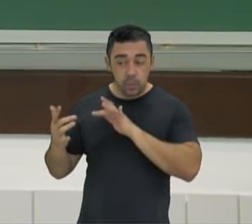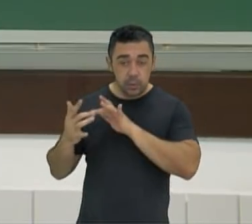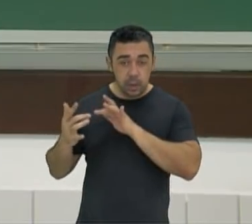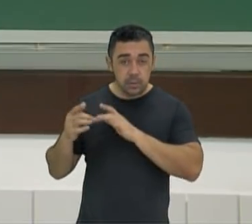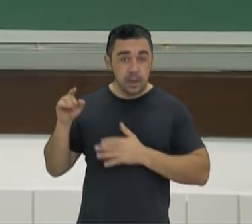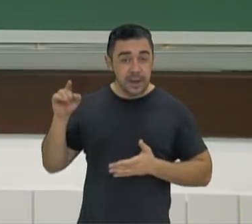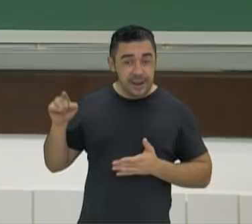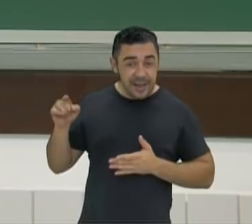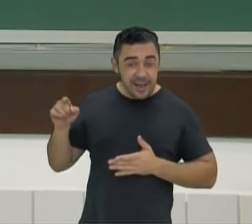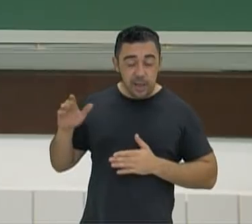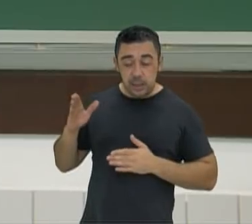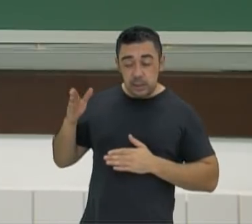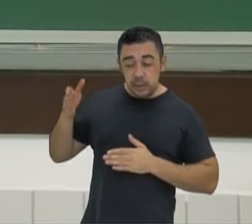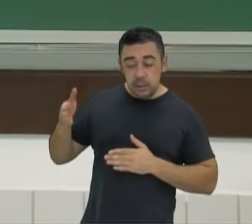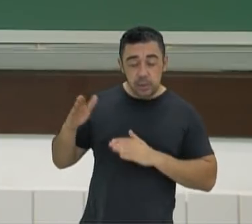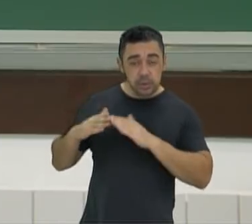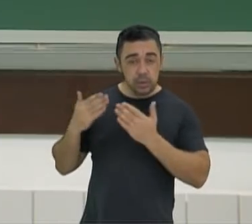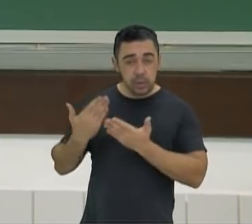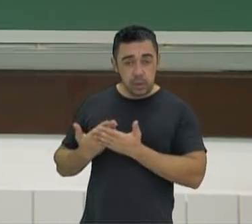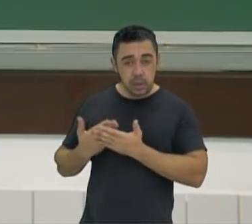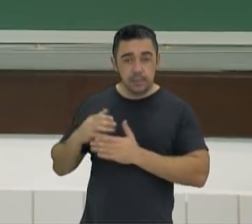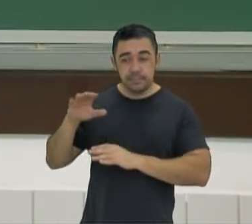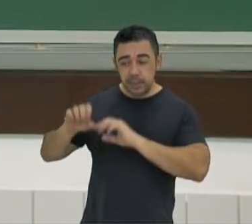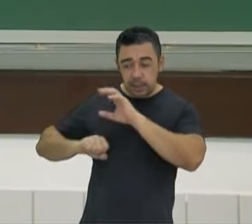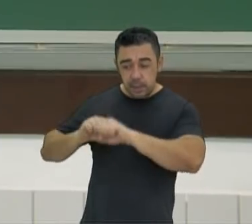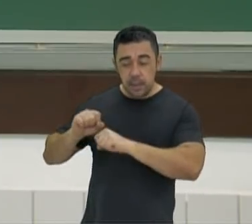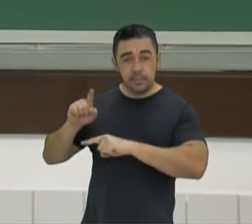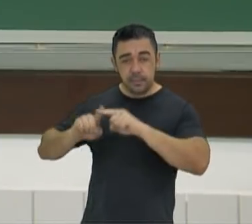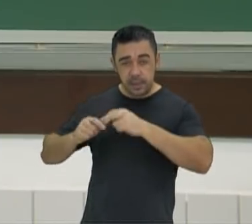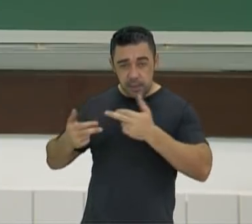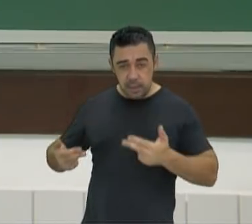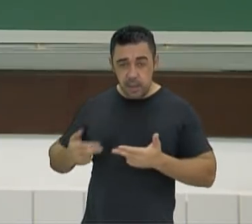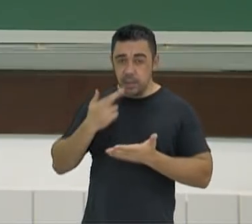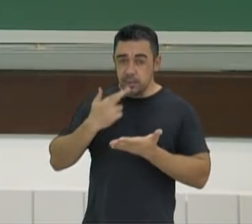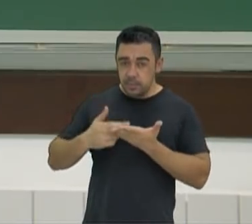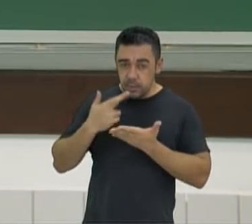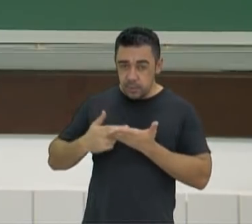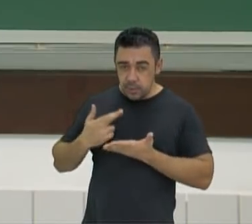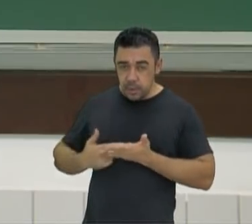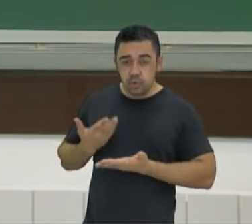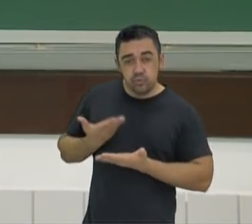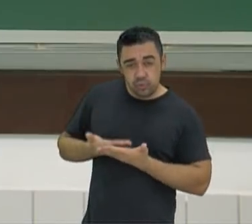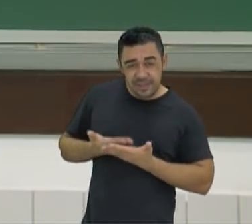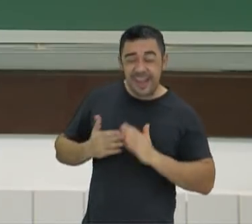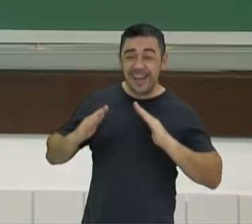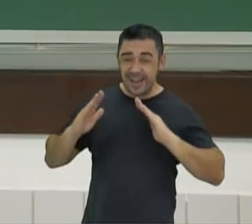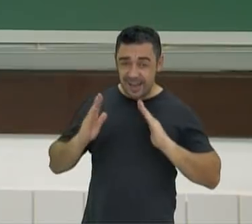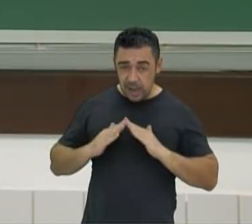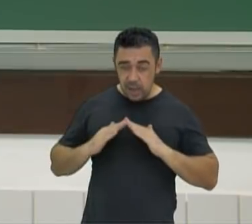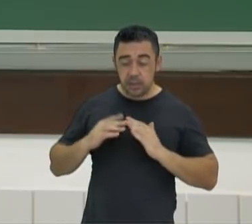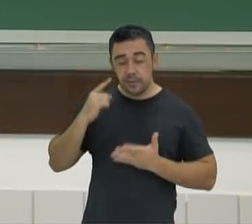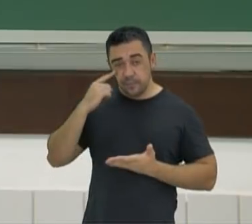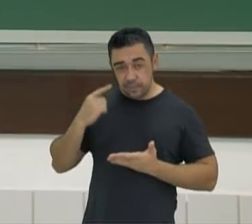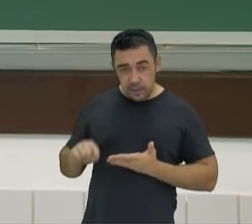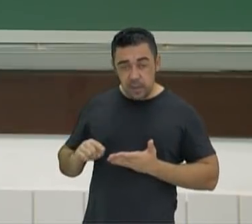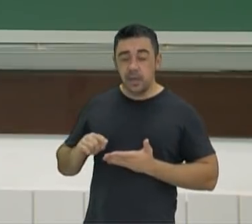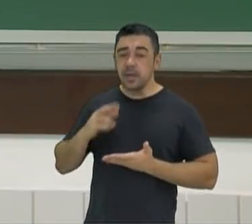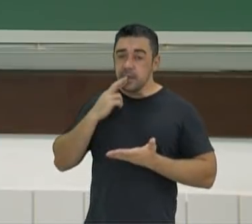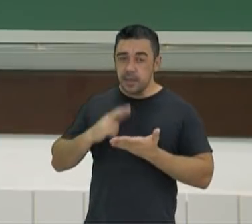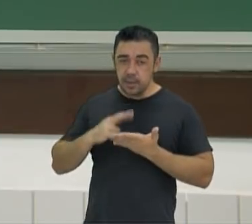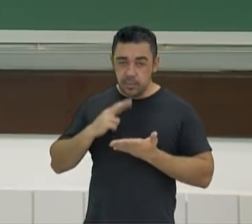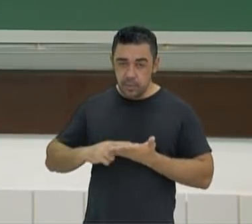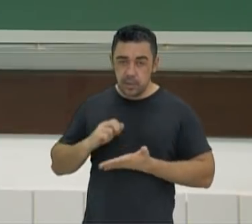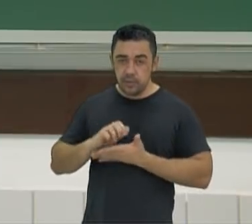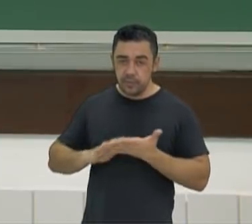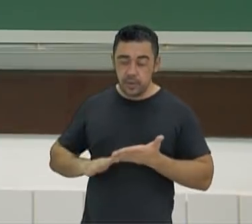na escola, buscar a atividade, estudar em casa, estudar o que vem nesse material, fazer os